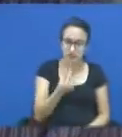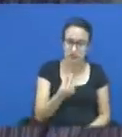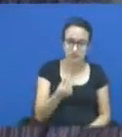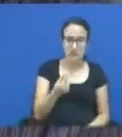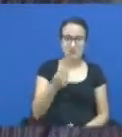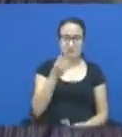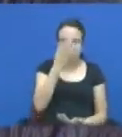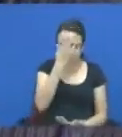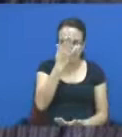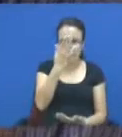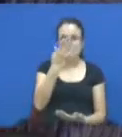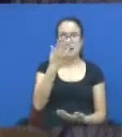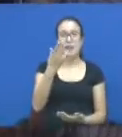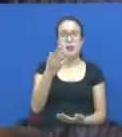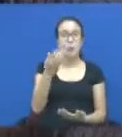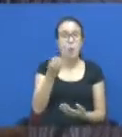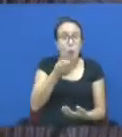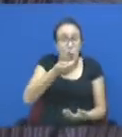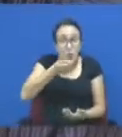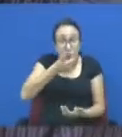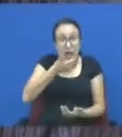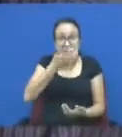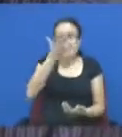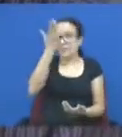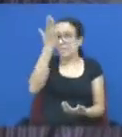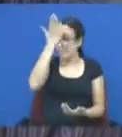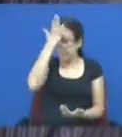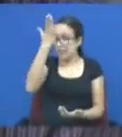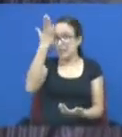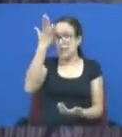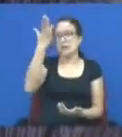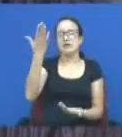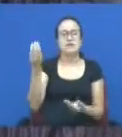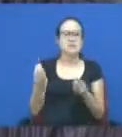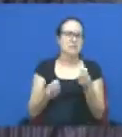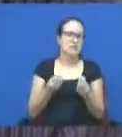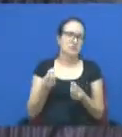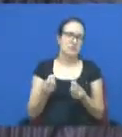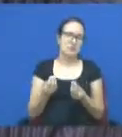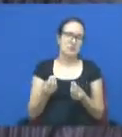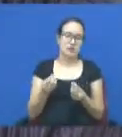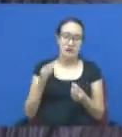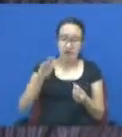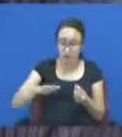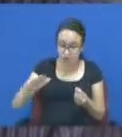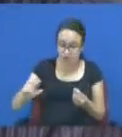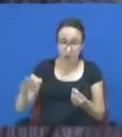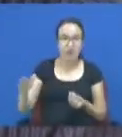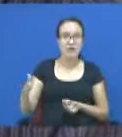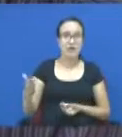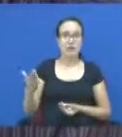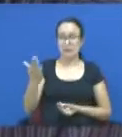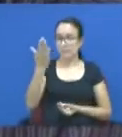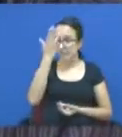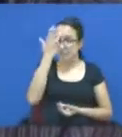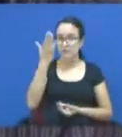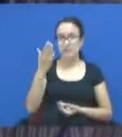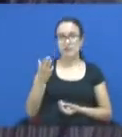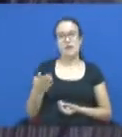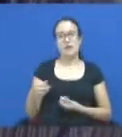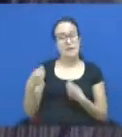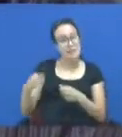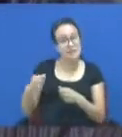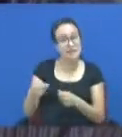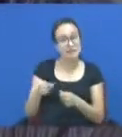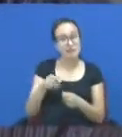bate a cabeça. Teve um dia que eu estava no Banco Itaú ali da praça, uma criança bateu a cabeça. Eu até falei para a mãe da criança, eu devia chamar a polícia e fazer